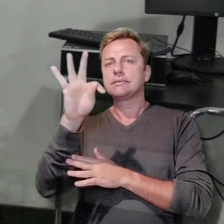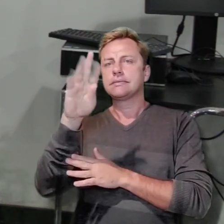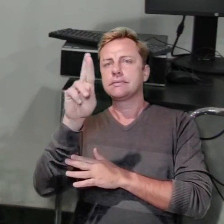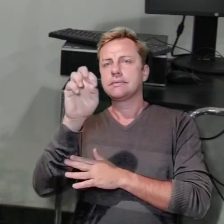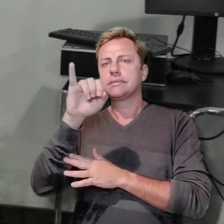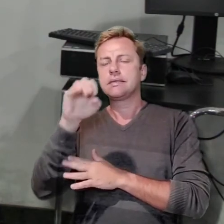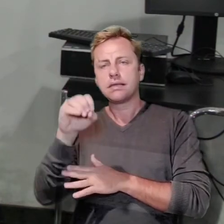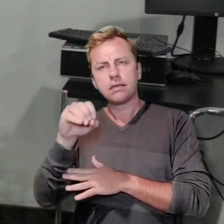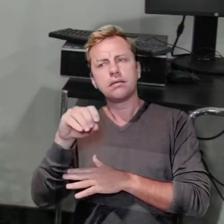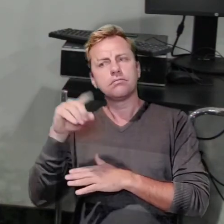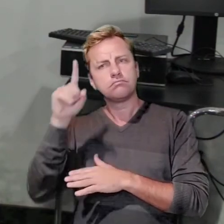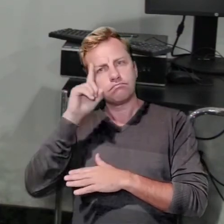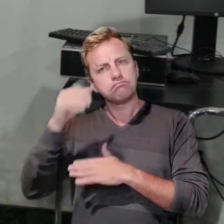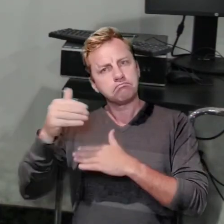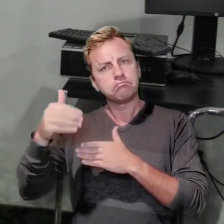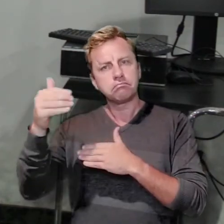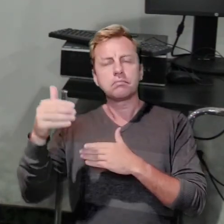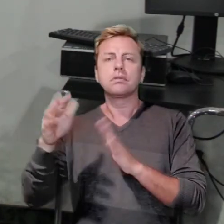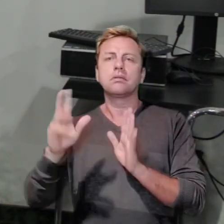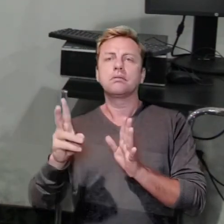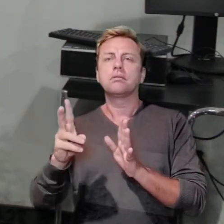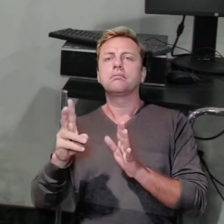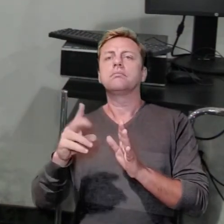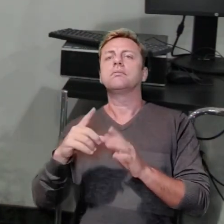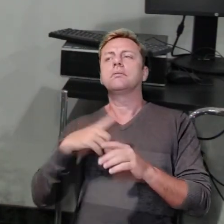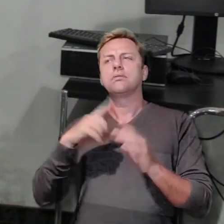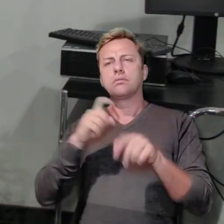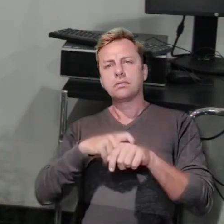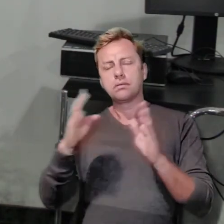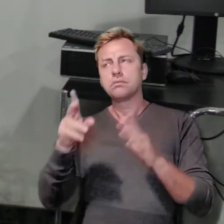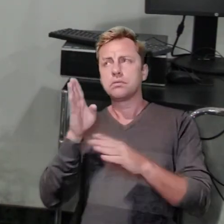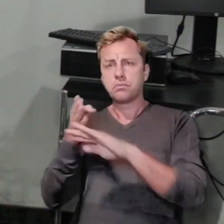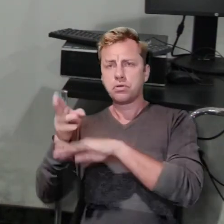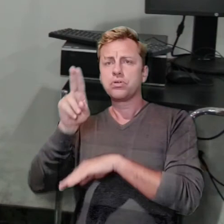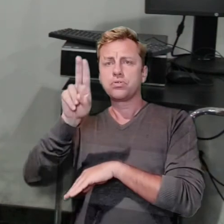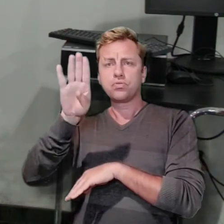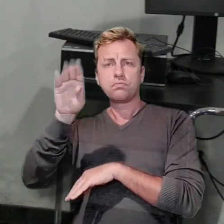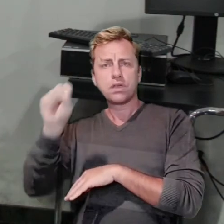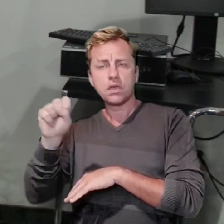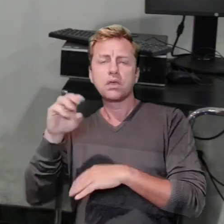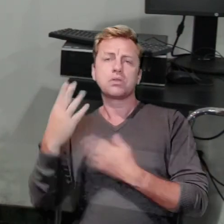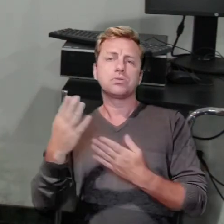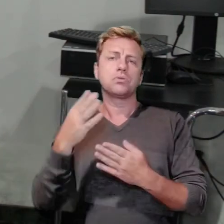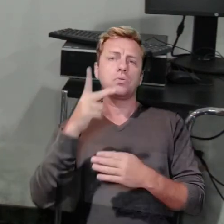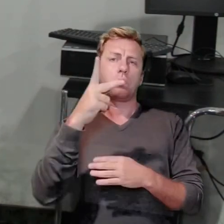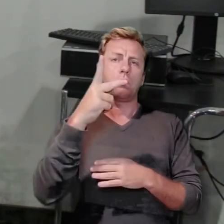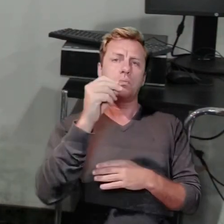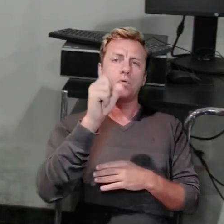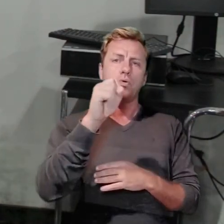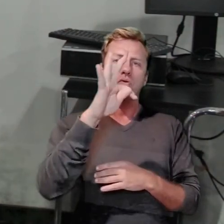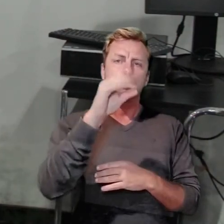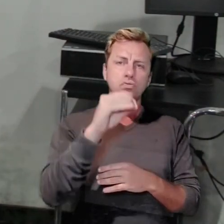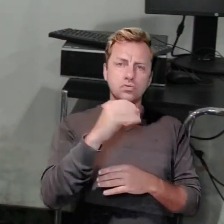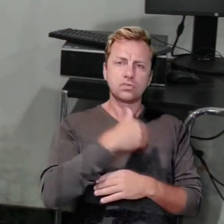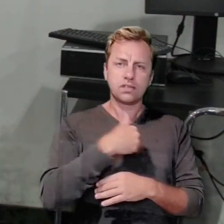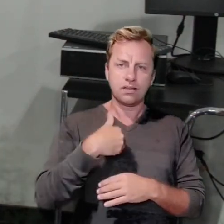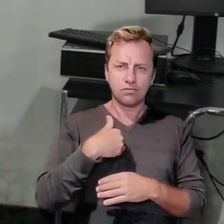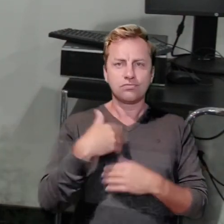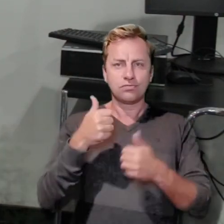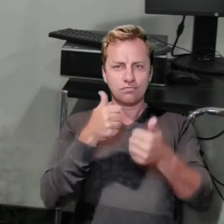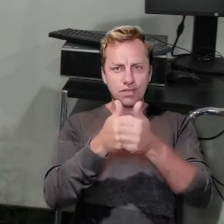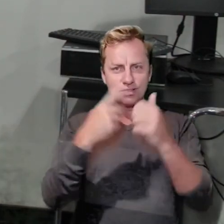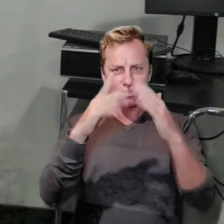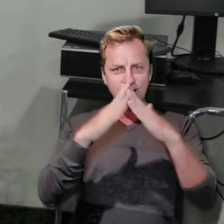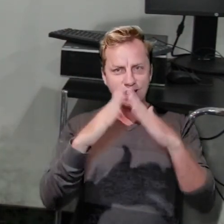saúde periodicamente. Você pode fazer isso no UBS ou no posto, o antigo postinho de saúde próximo da